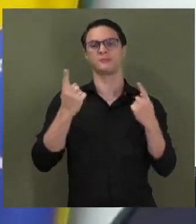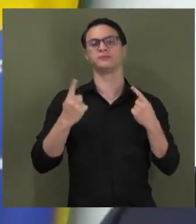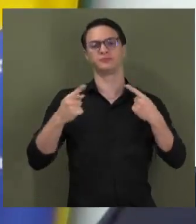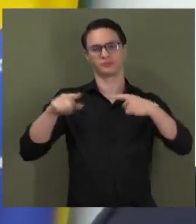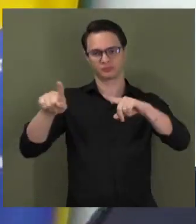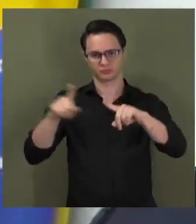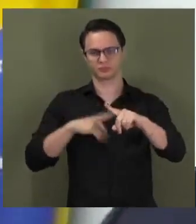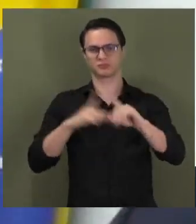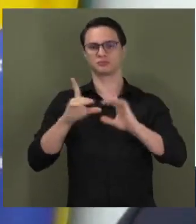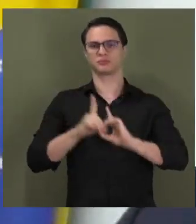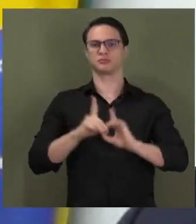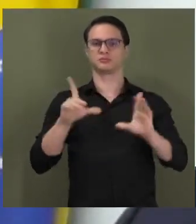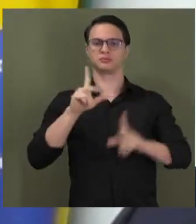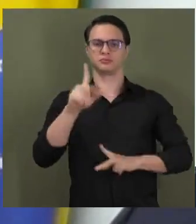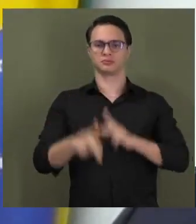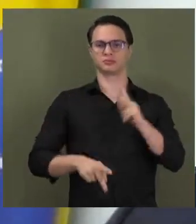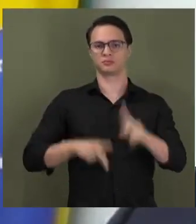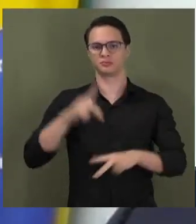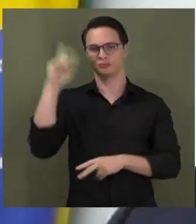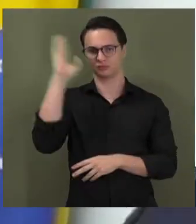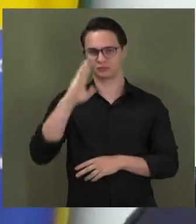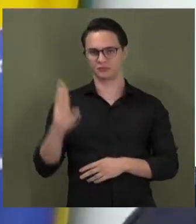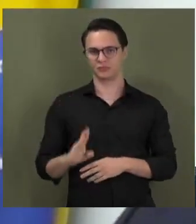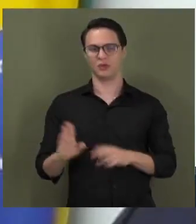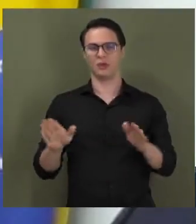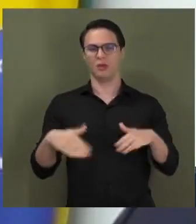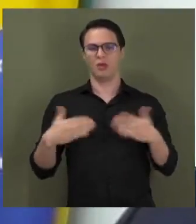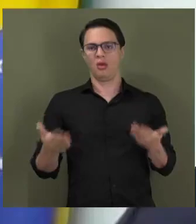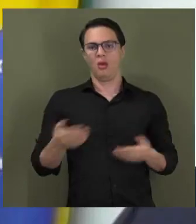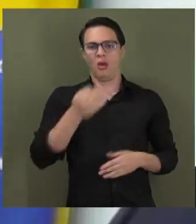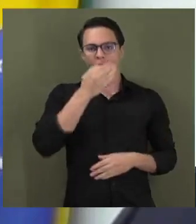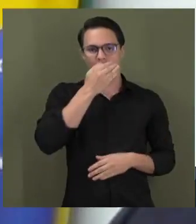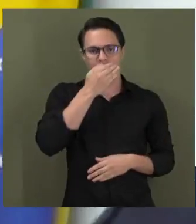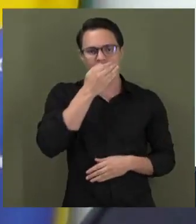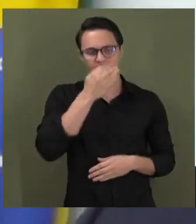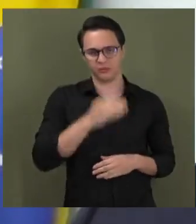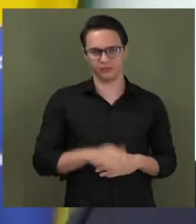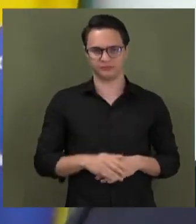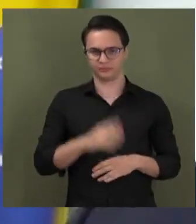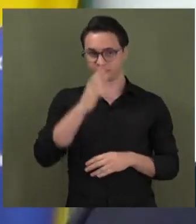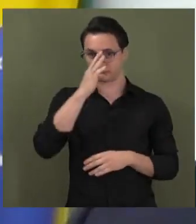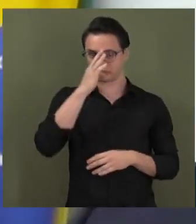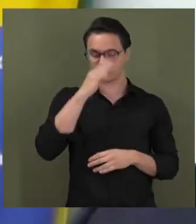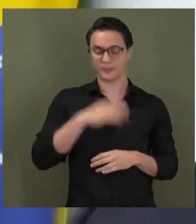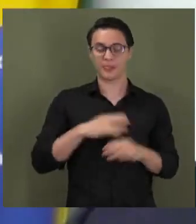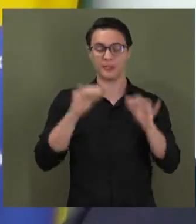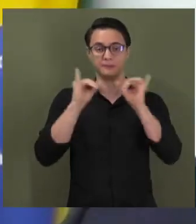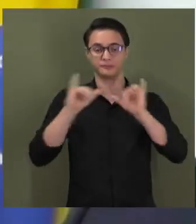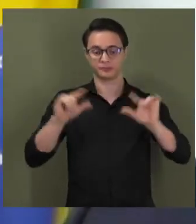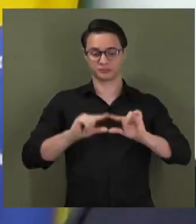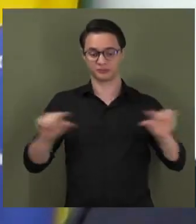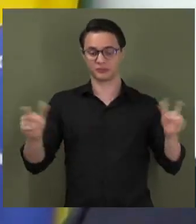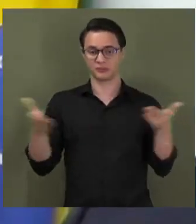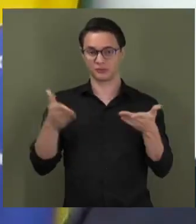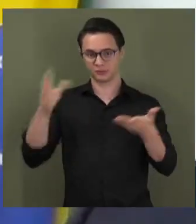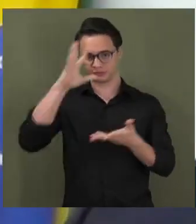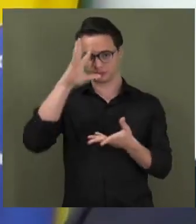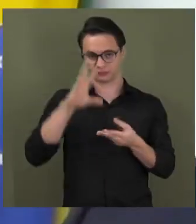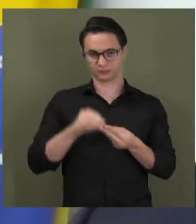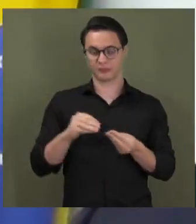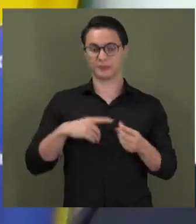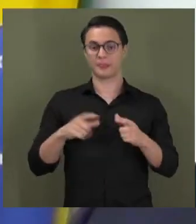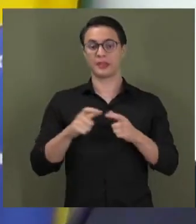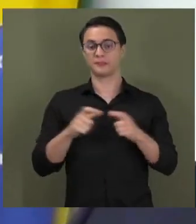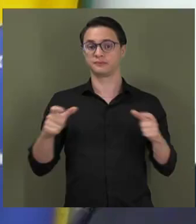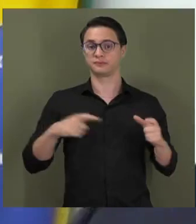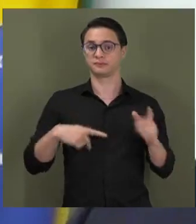democracia e todo o povo brasileiro clamando. Então, a frase que eu quero encerrar hoje, né, é um dos maiores